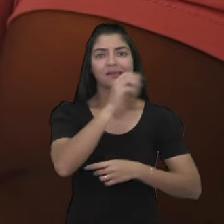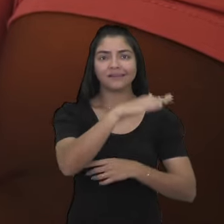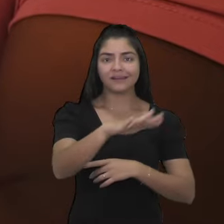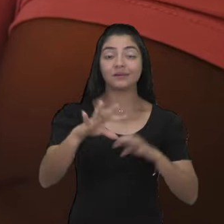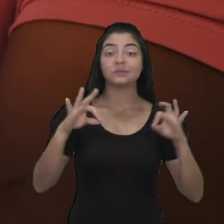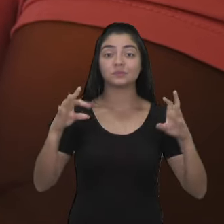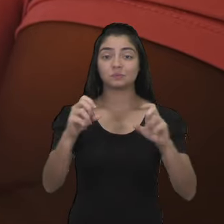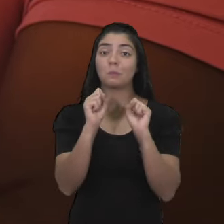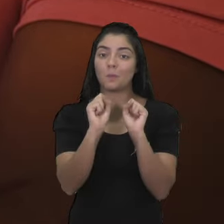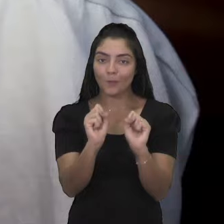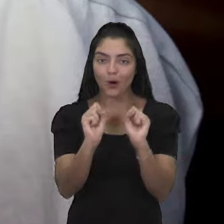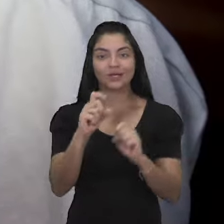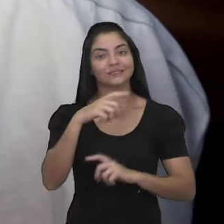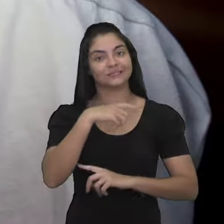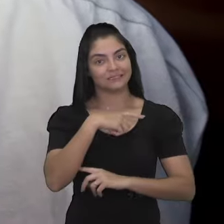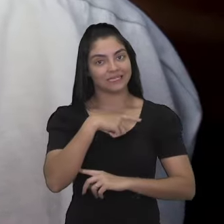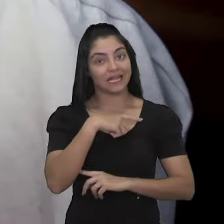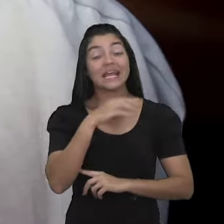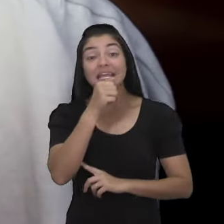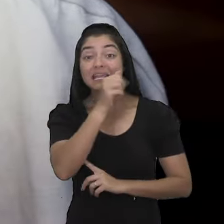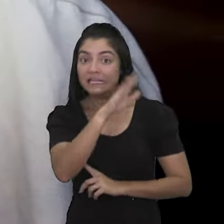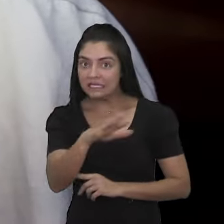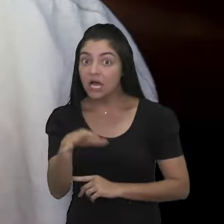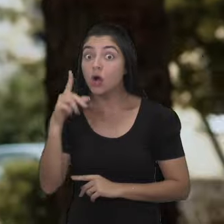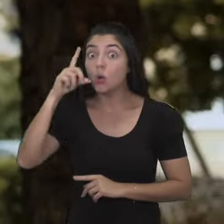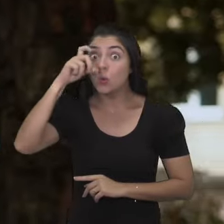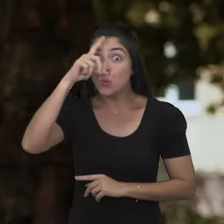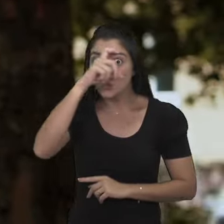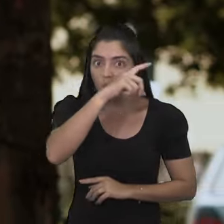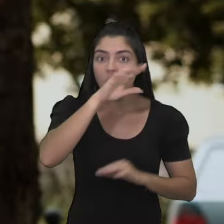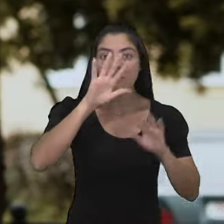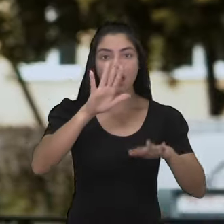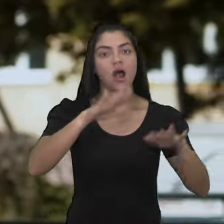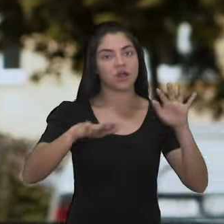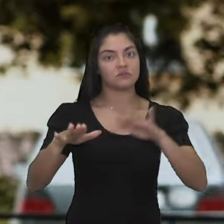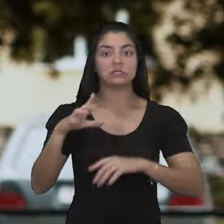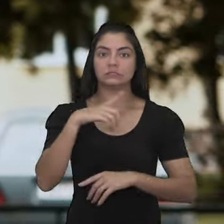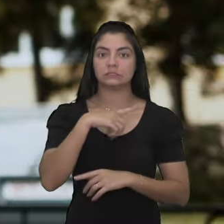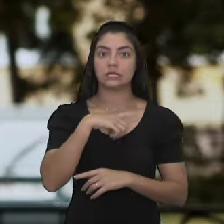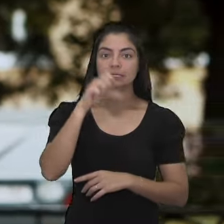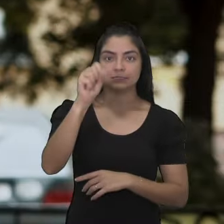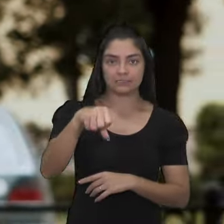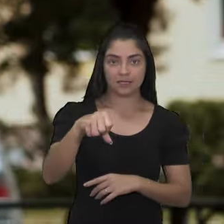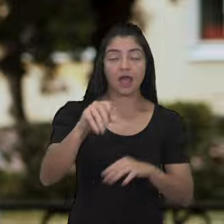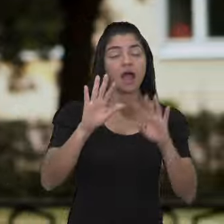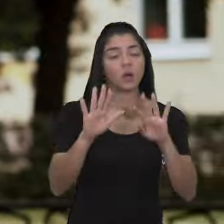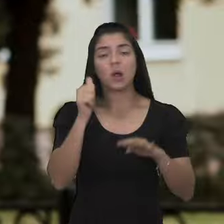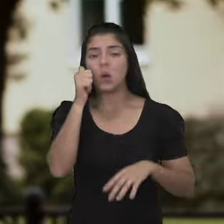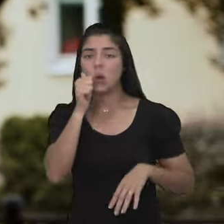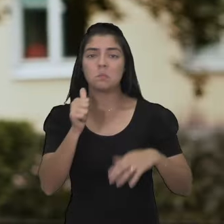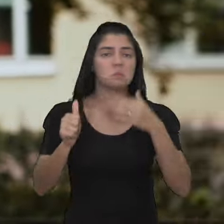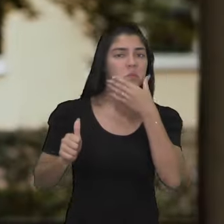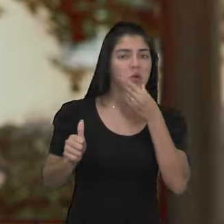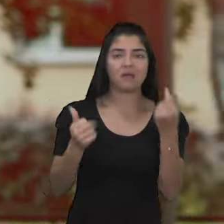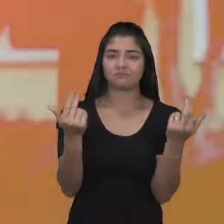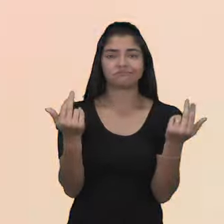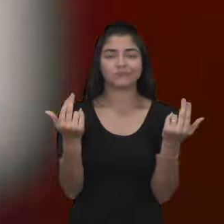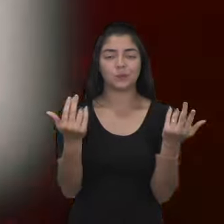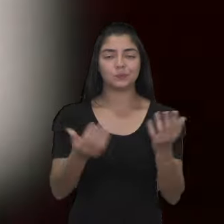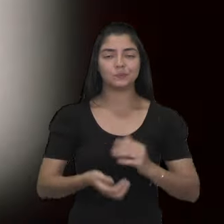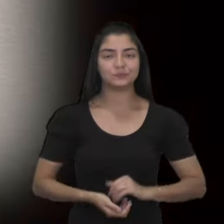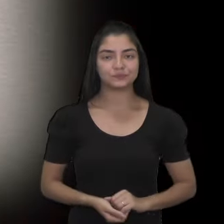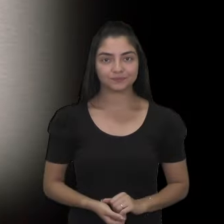também crianças. Incide menos na infância, mas em relação ao sexo masculino e feminino, a incidência é praticamente igual.